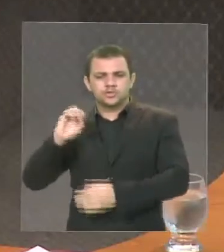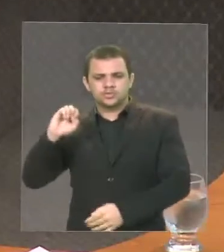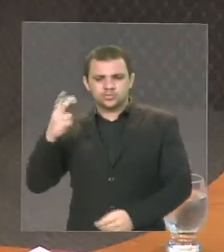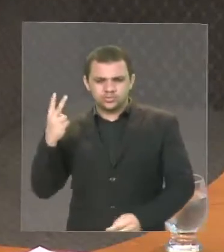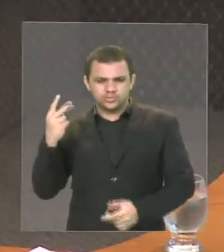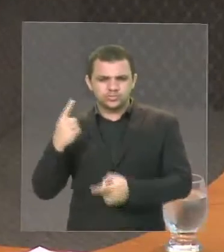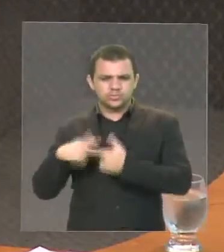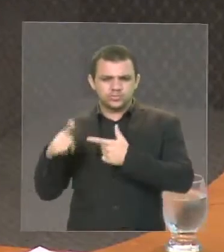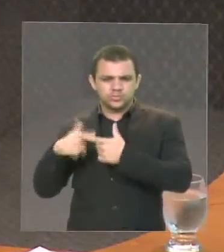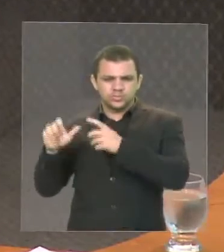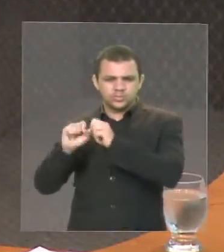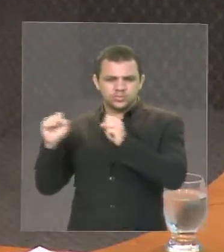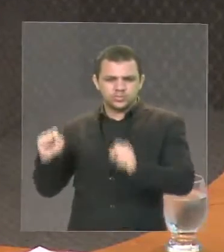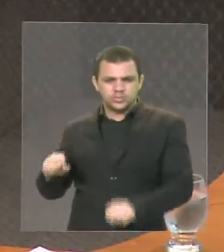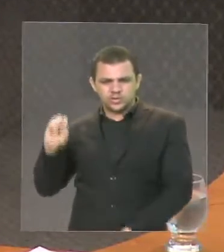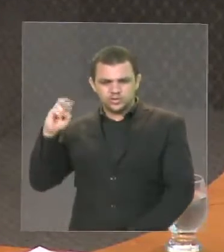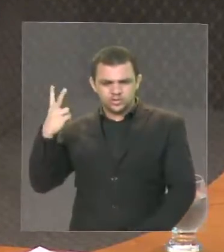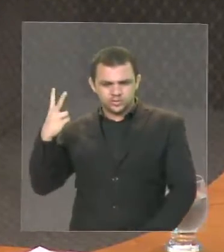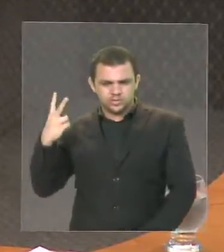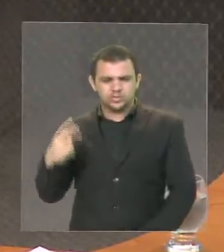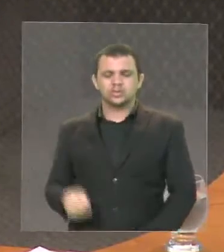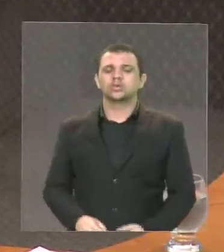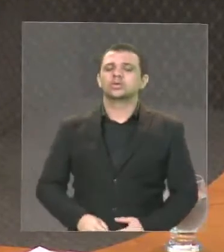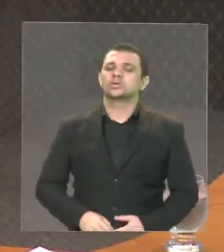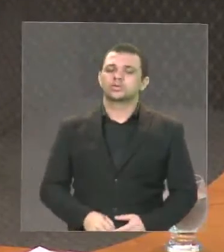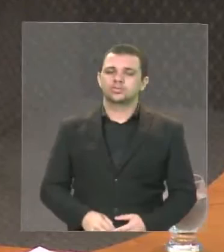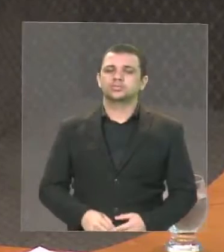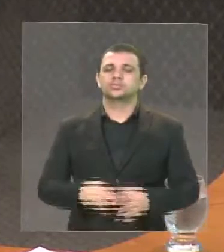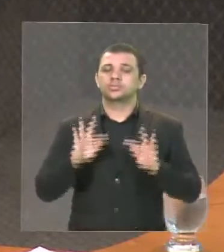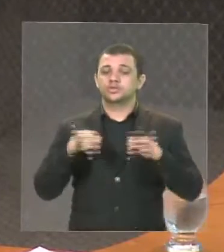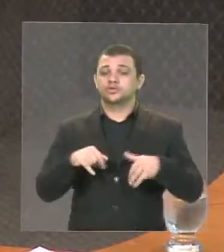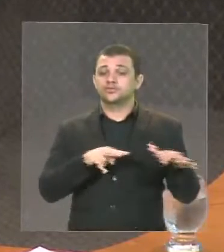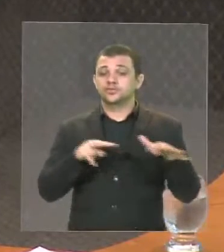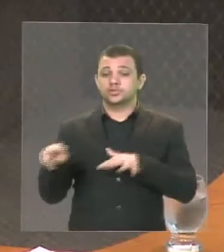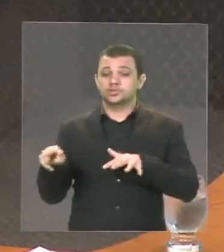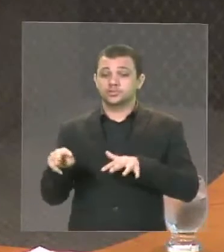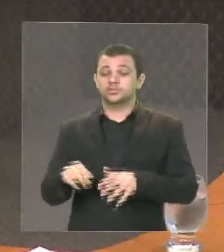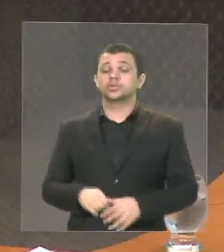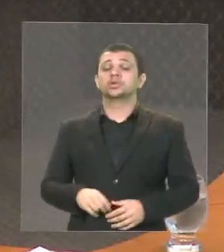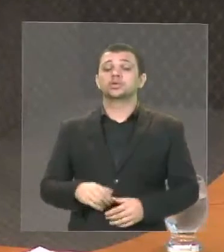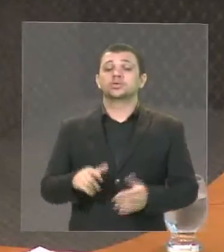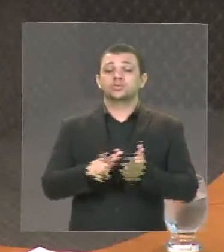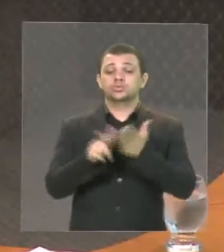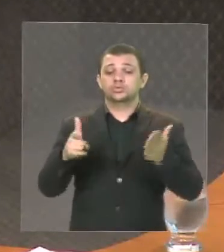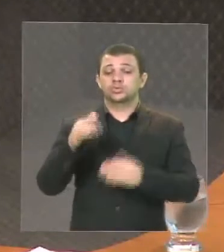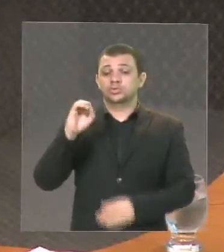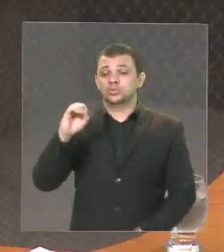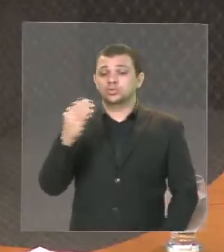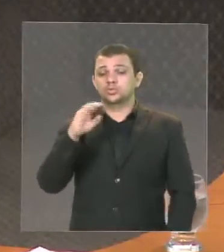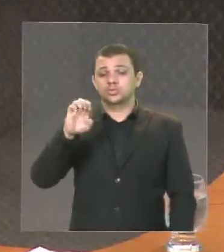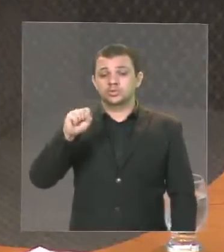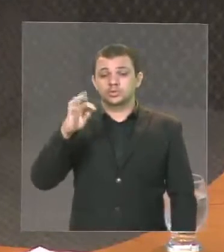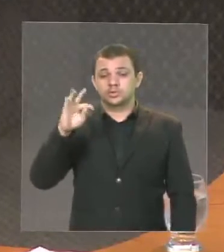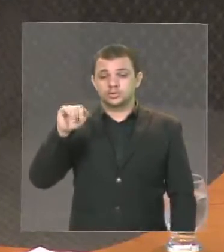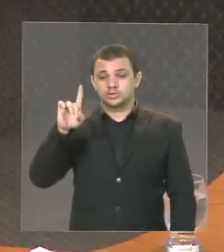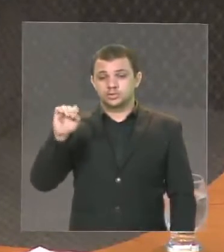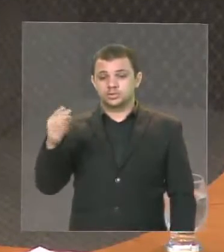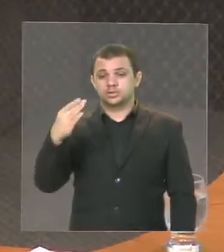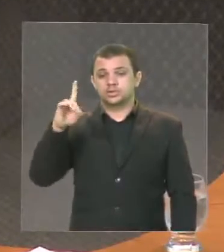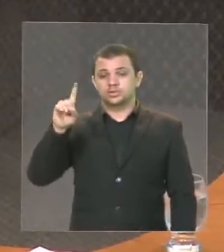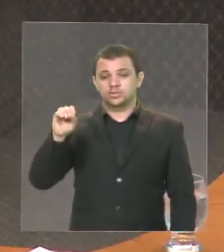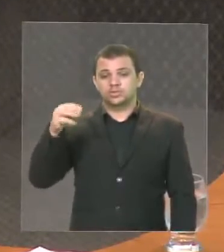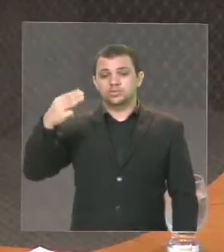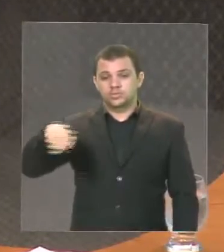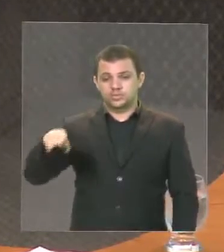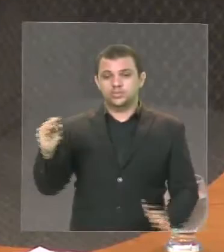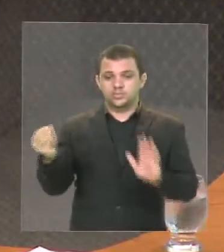Nesse fim de semana, como veiculou o jornal Estado do Maranhão, o próprio Ministério Público confirma essas ocorrências. A